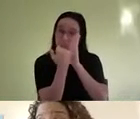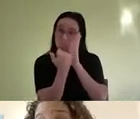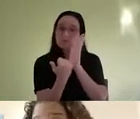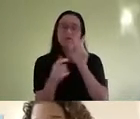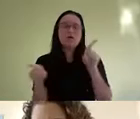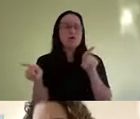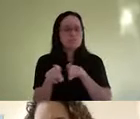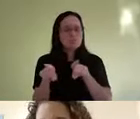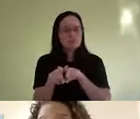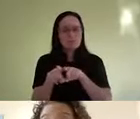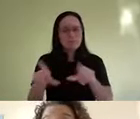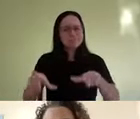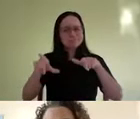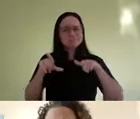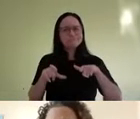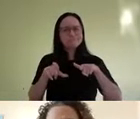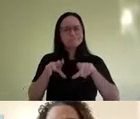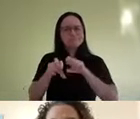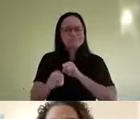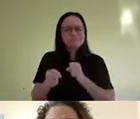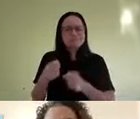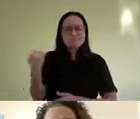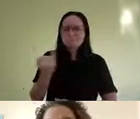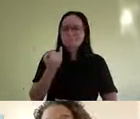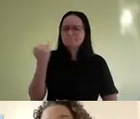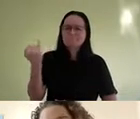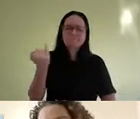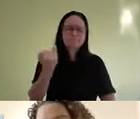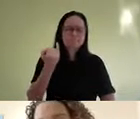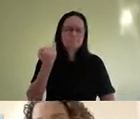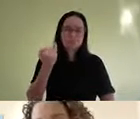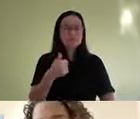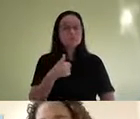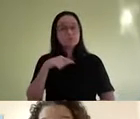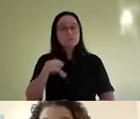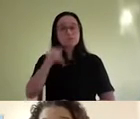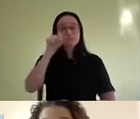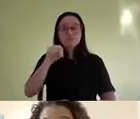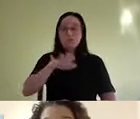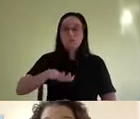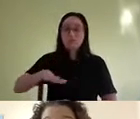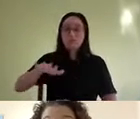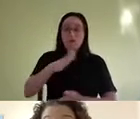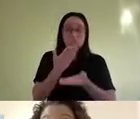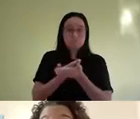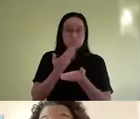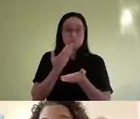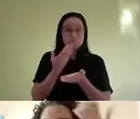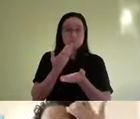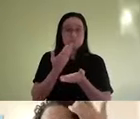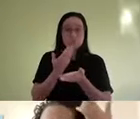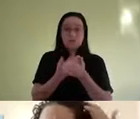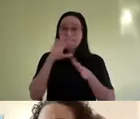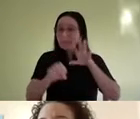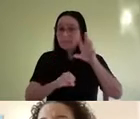certificações, então, é muito importante que na área que a gente escolhe estudar, que a gente busque